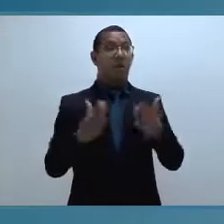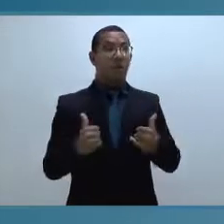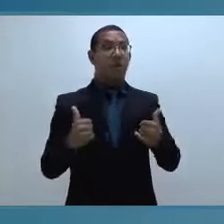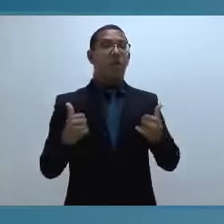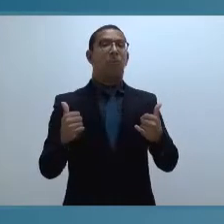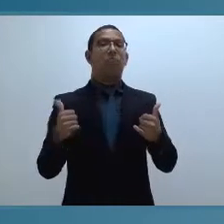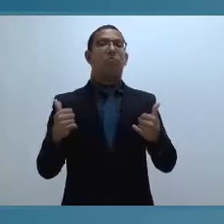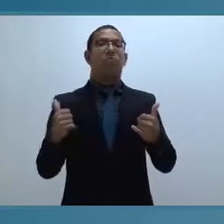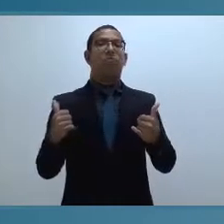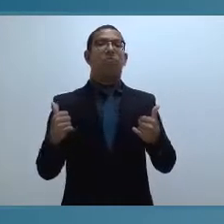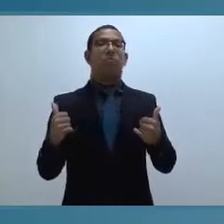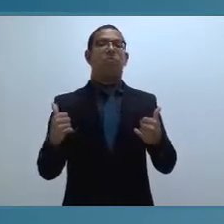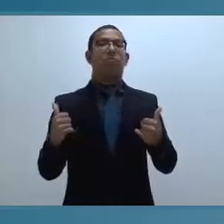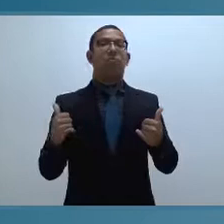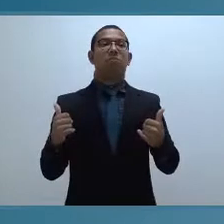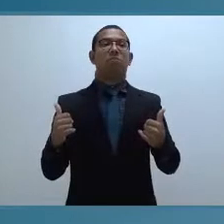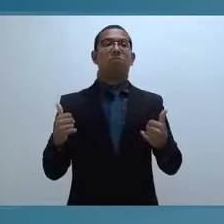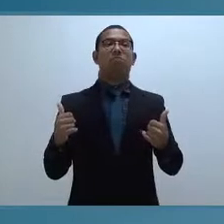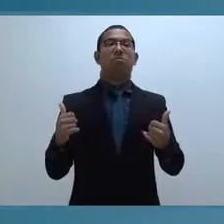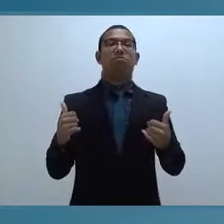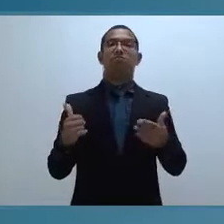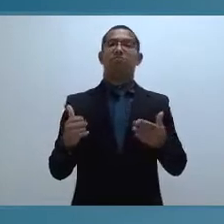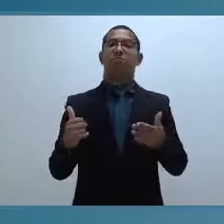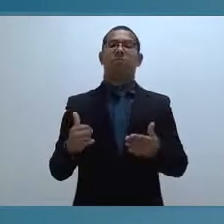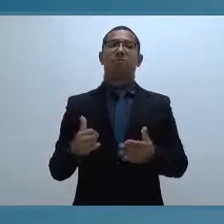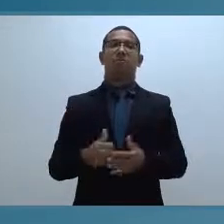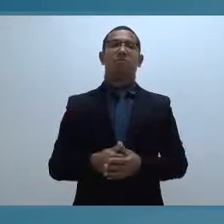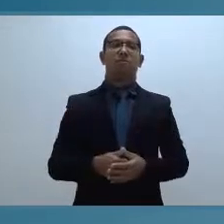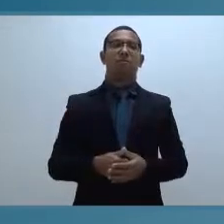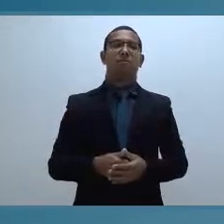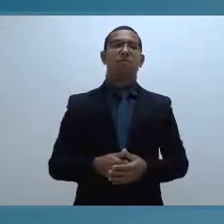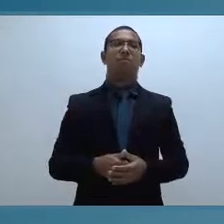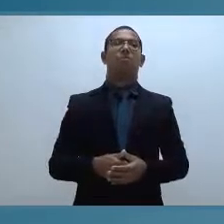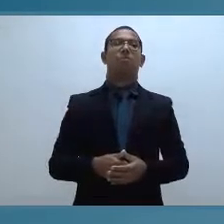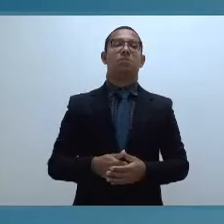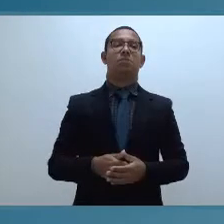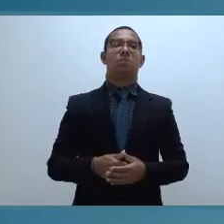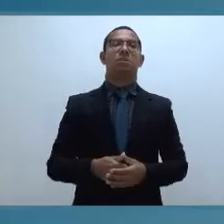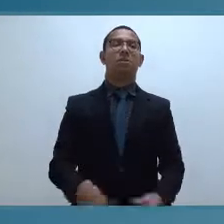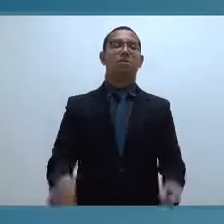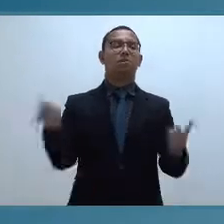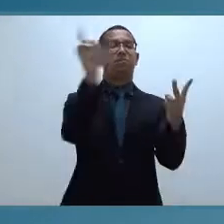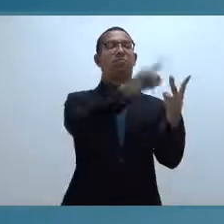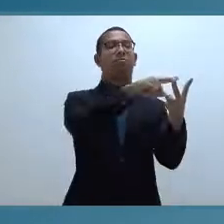o superveniente entendimento da douta corregedora de justiça,